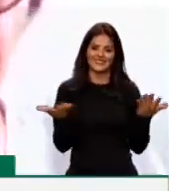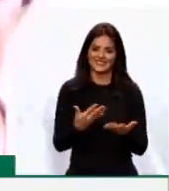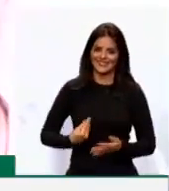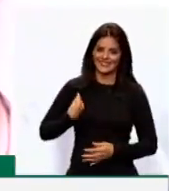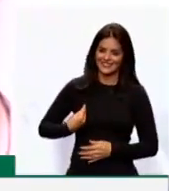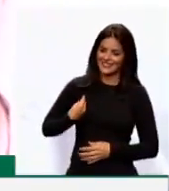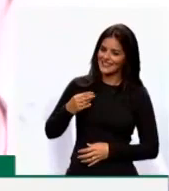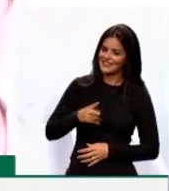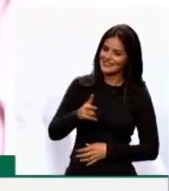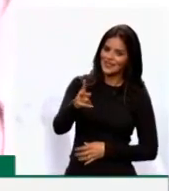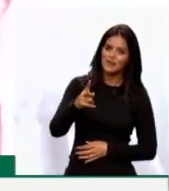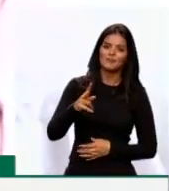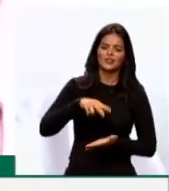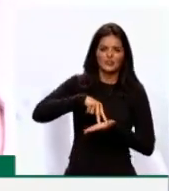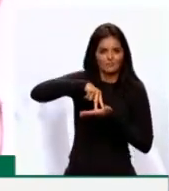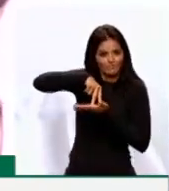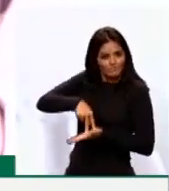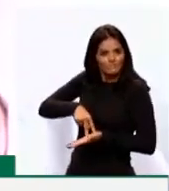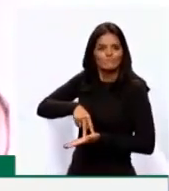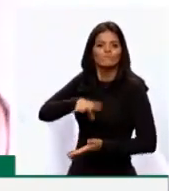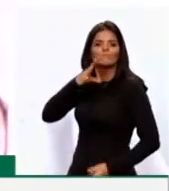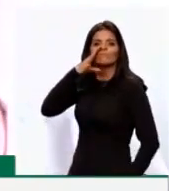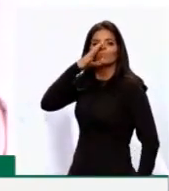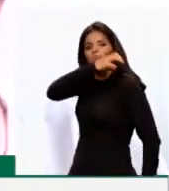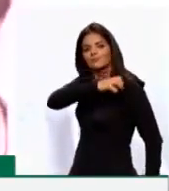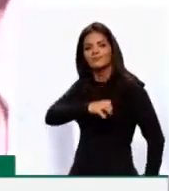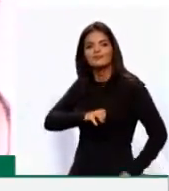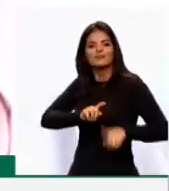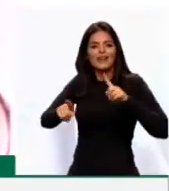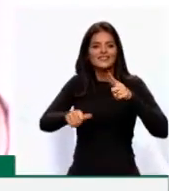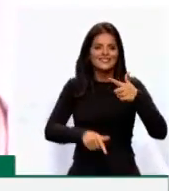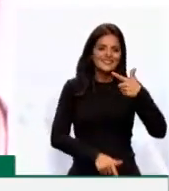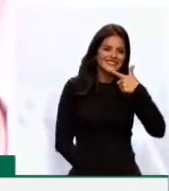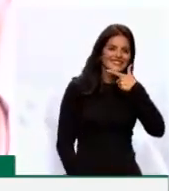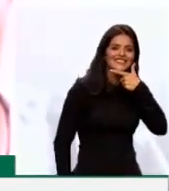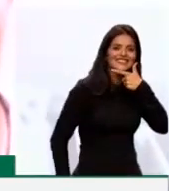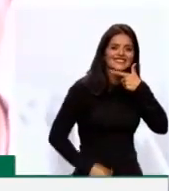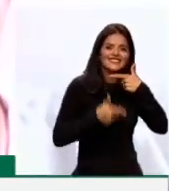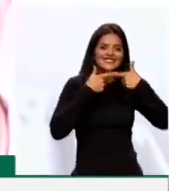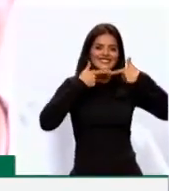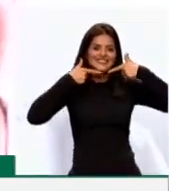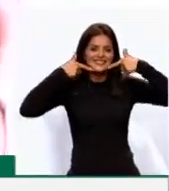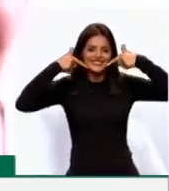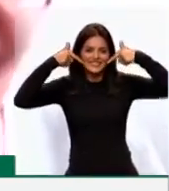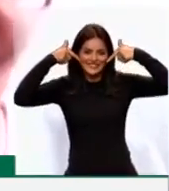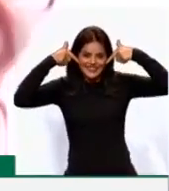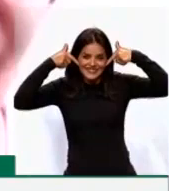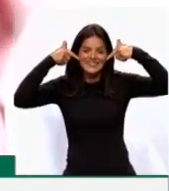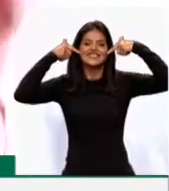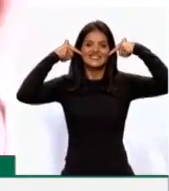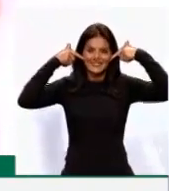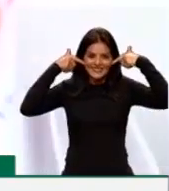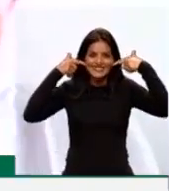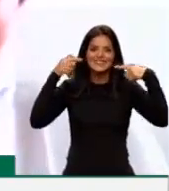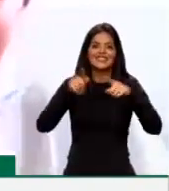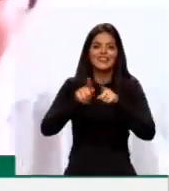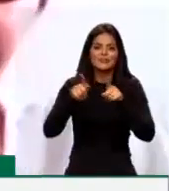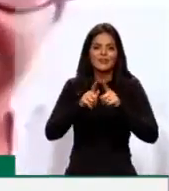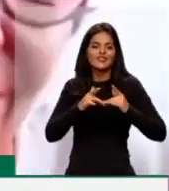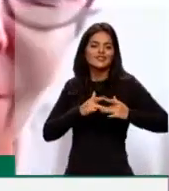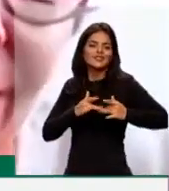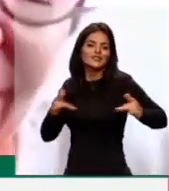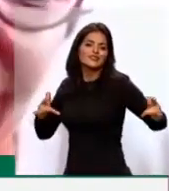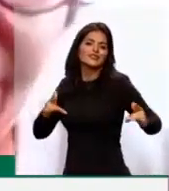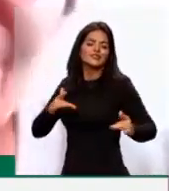momento sempre de resistência, mas com muito sorriso, com um sorriso muito largo e com muita generosidade